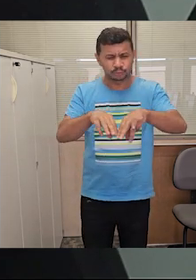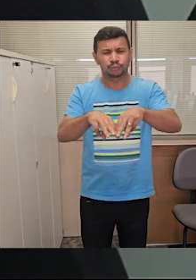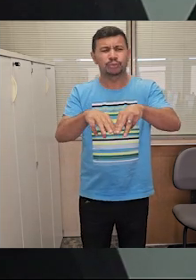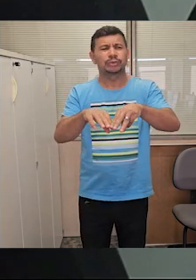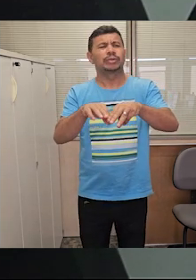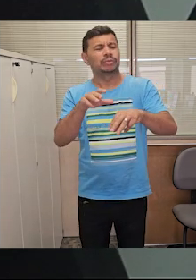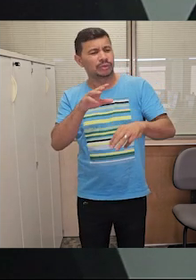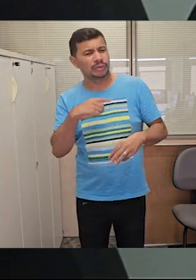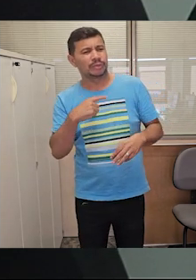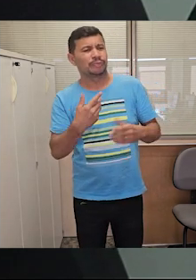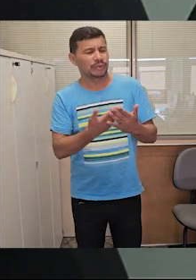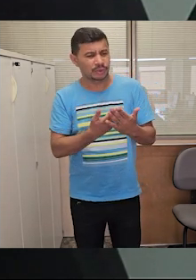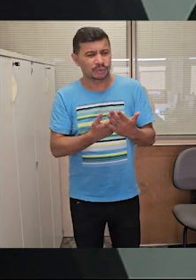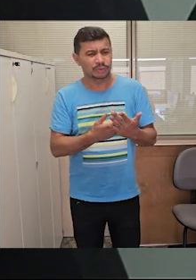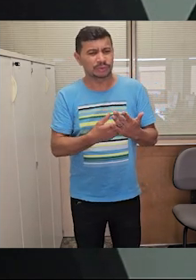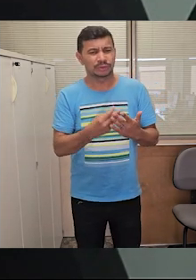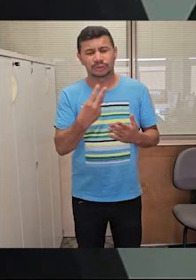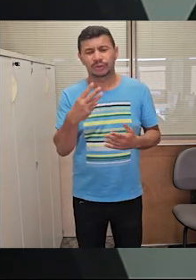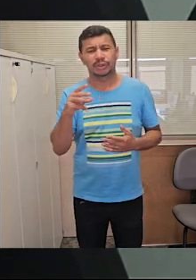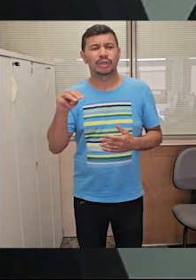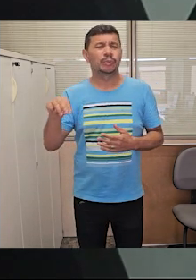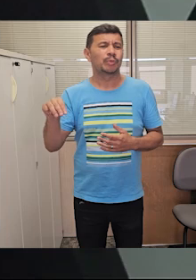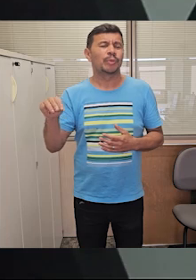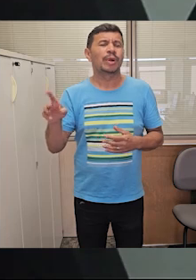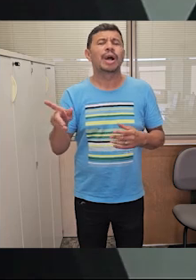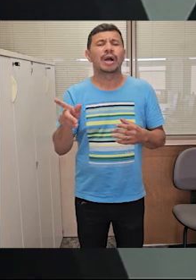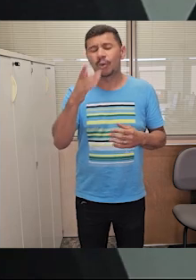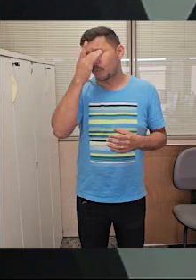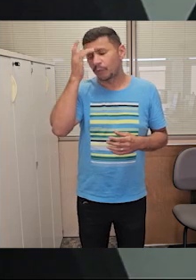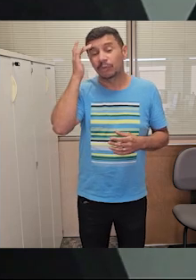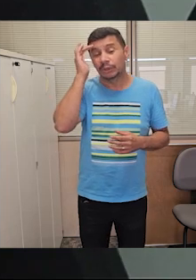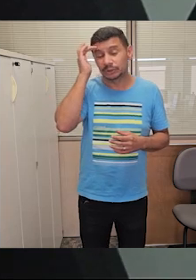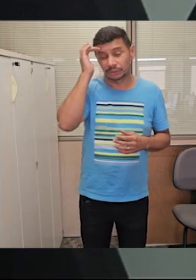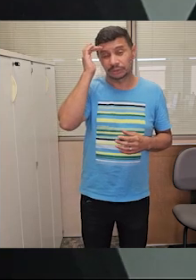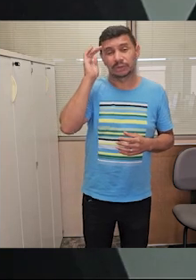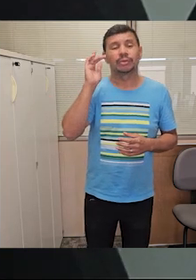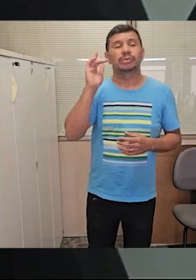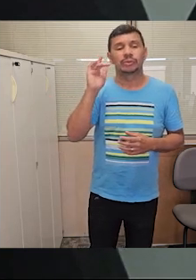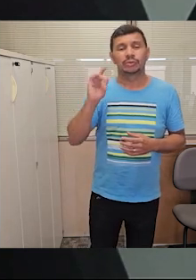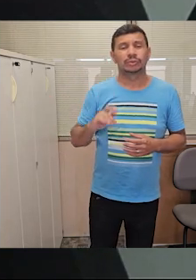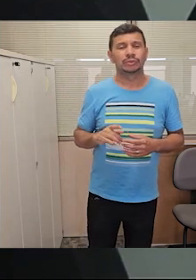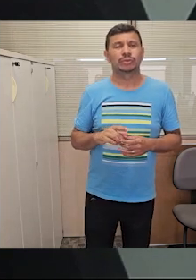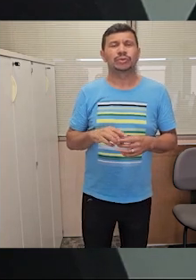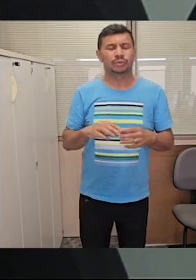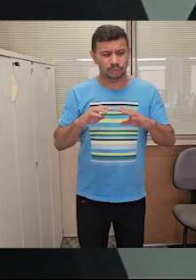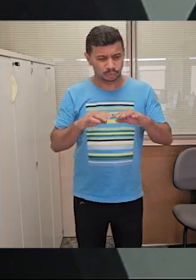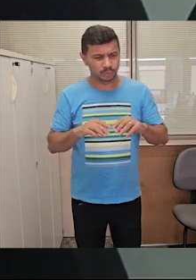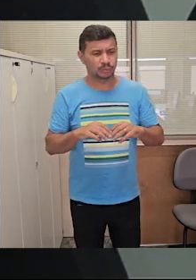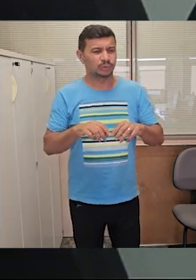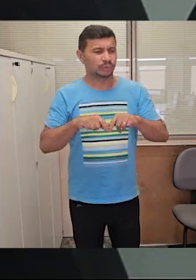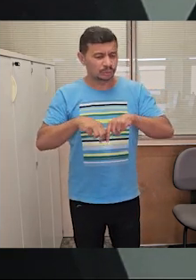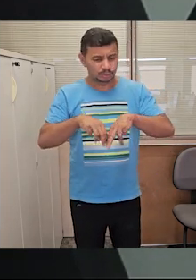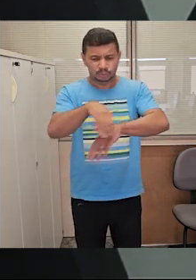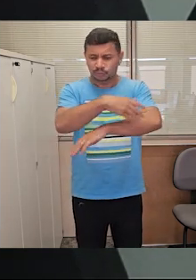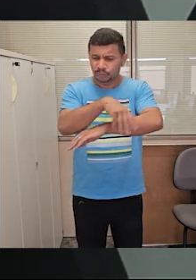uns 3 mil estudantes. Não só estudantes, claro, enfim, mas 3 mil pessoas na